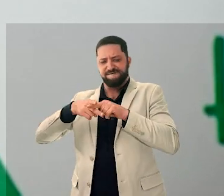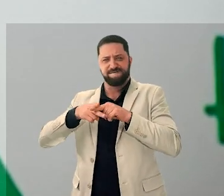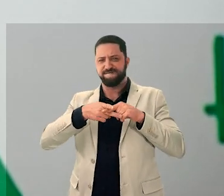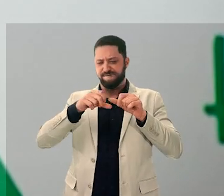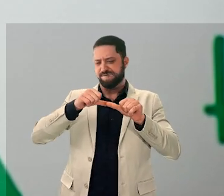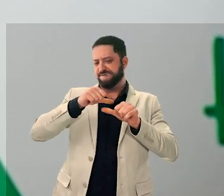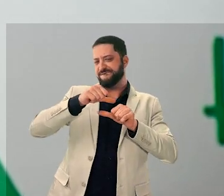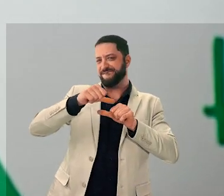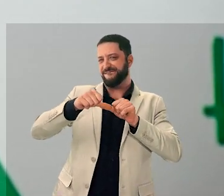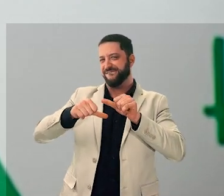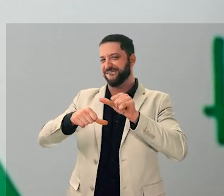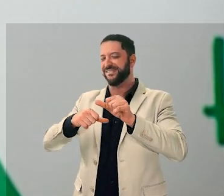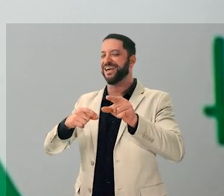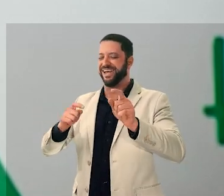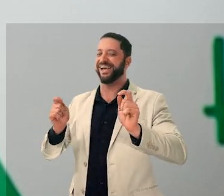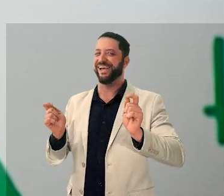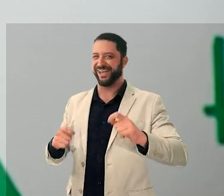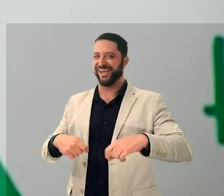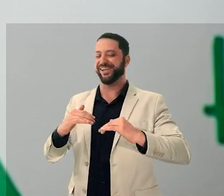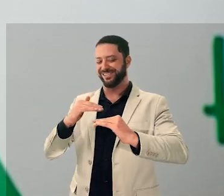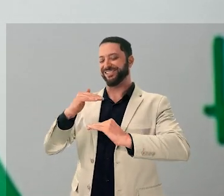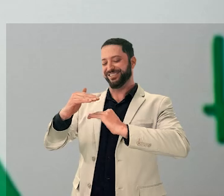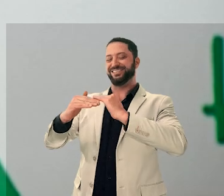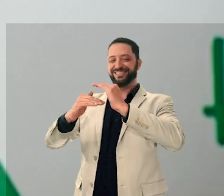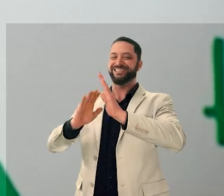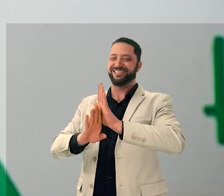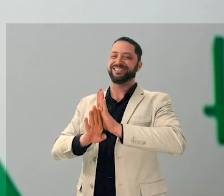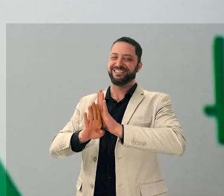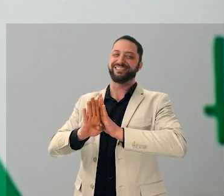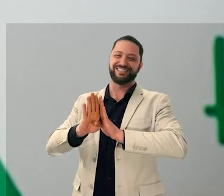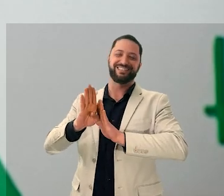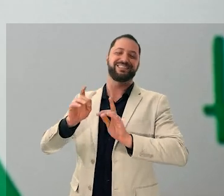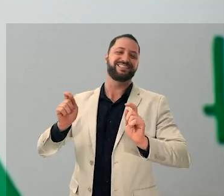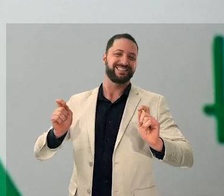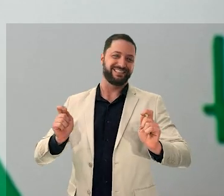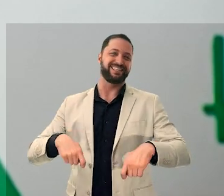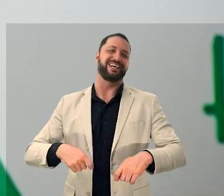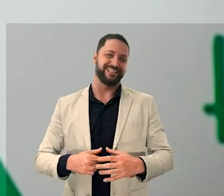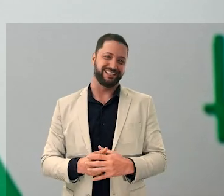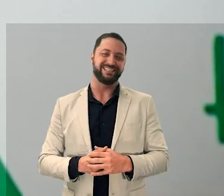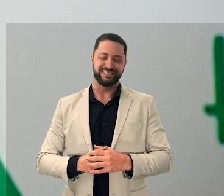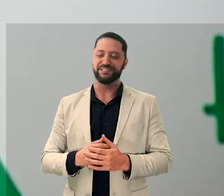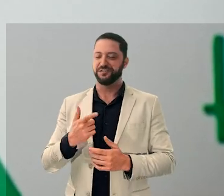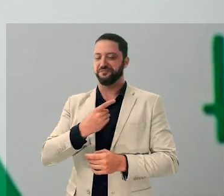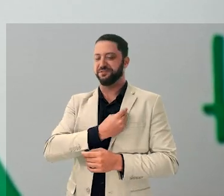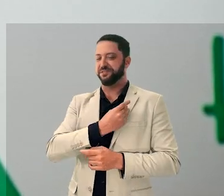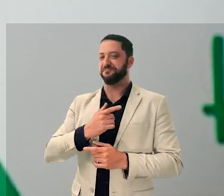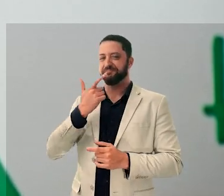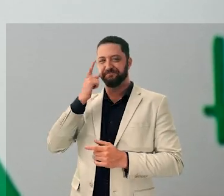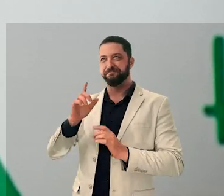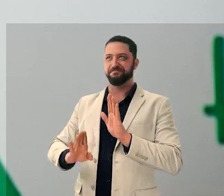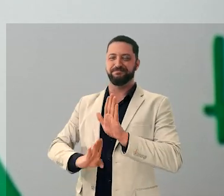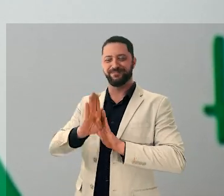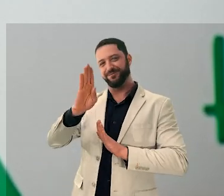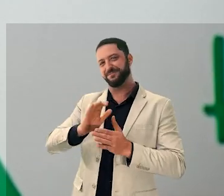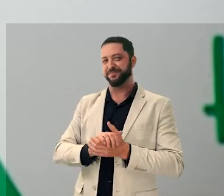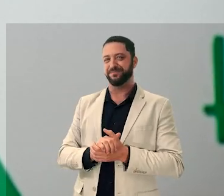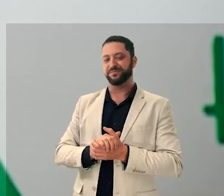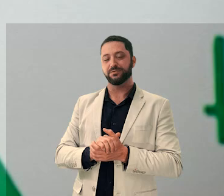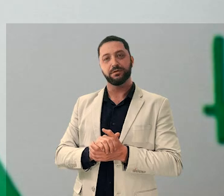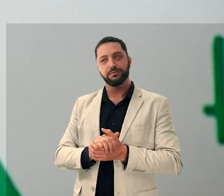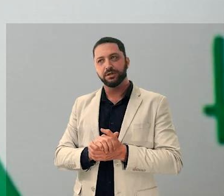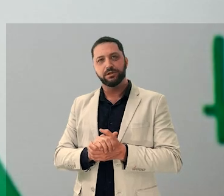as intervenções corretas é possível superar esses bloqueios e alcançar uma vida plena e